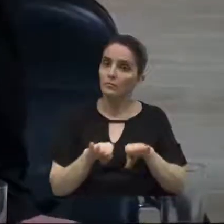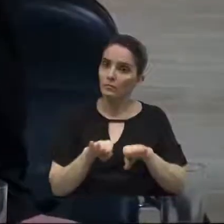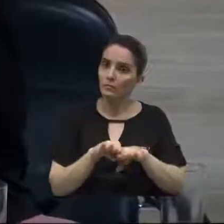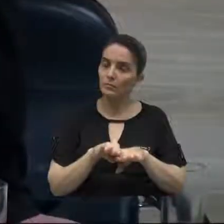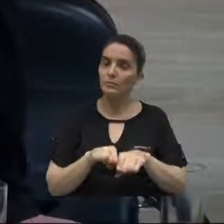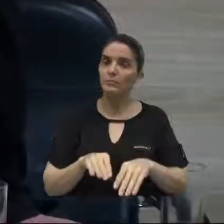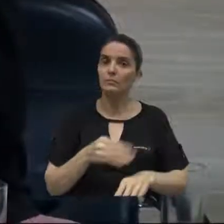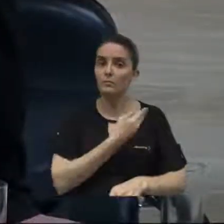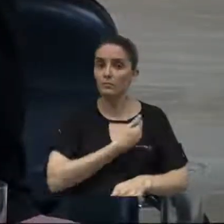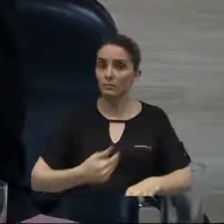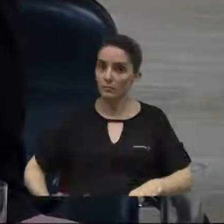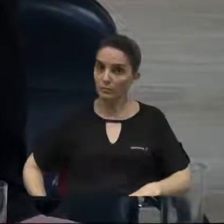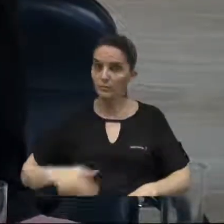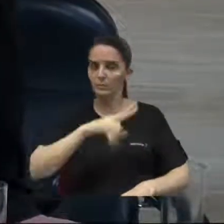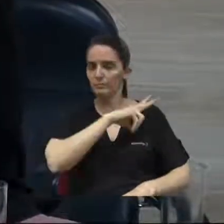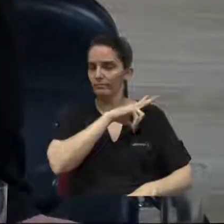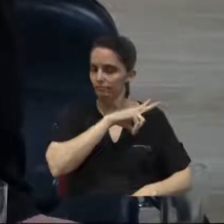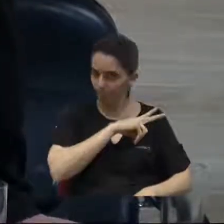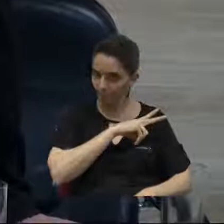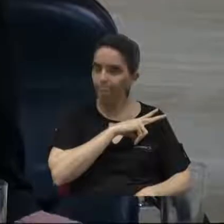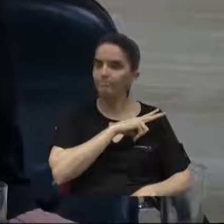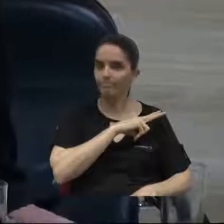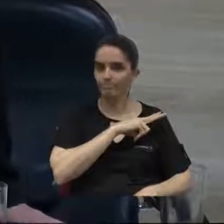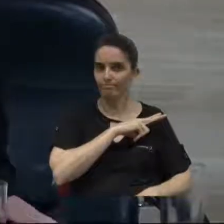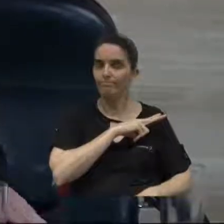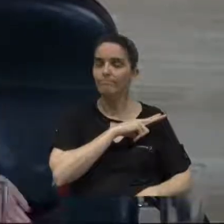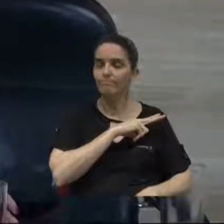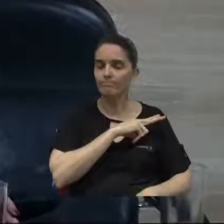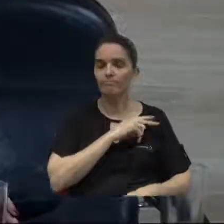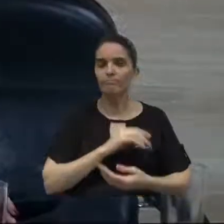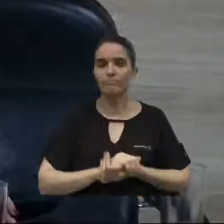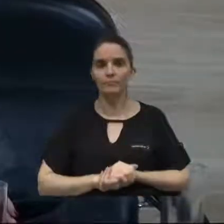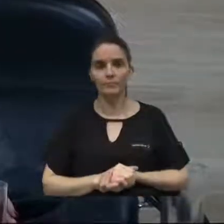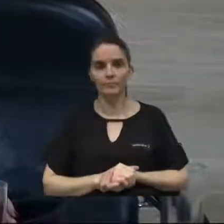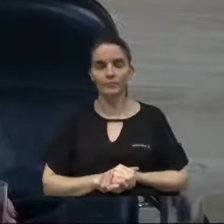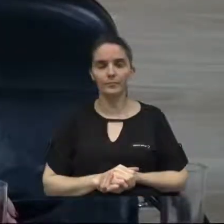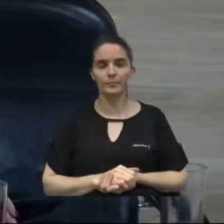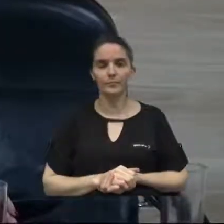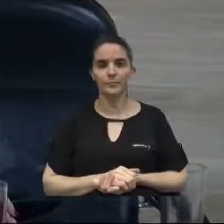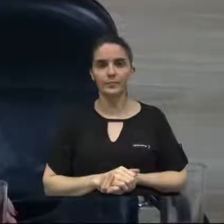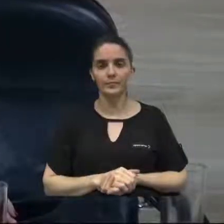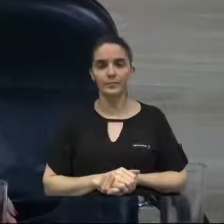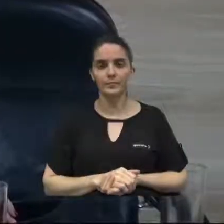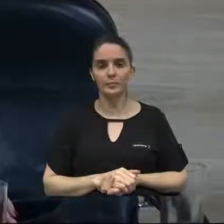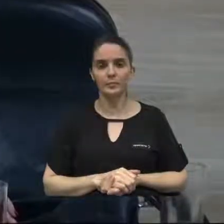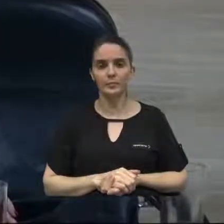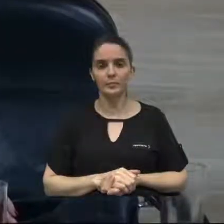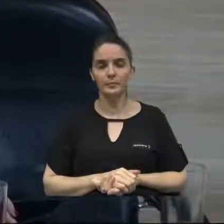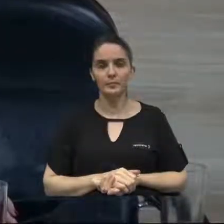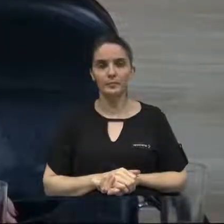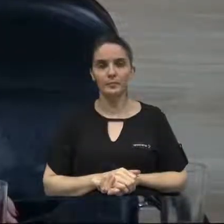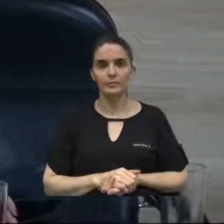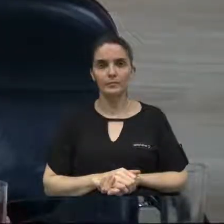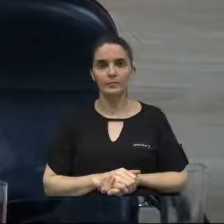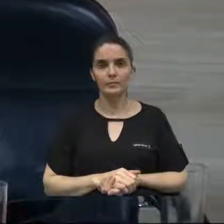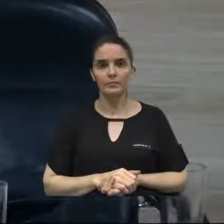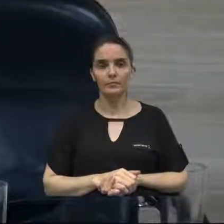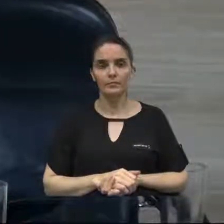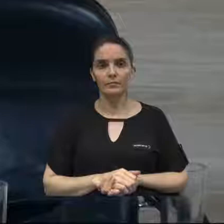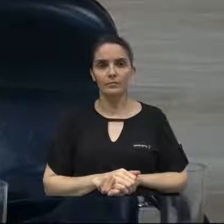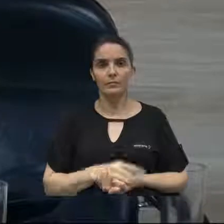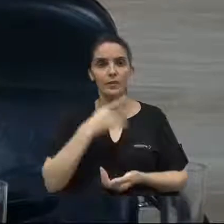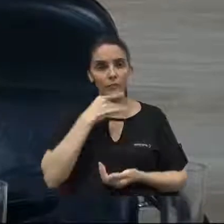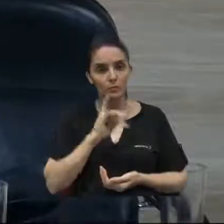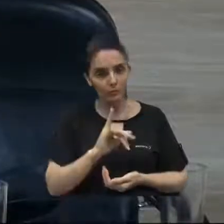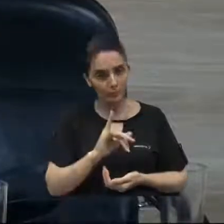particulares, que são no município de Limeira. E que daremos tempo aos